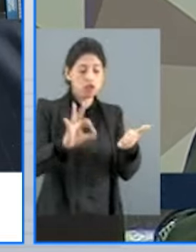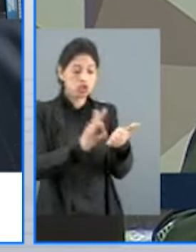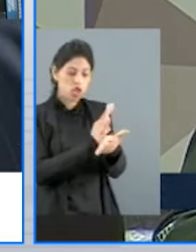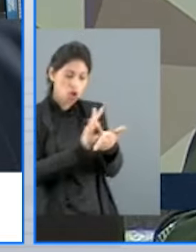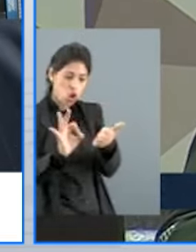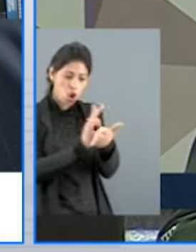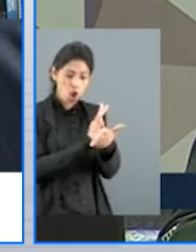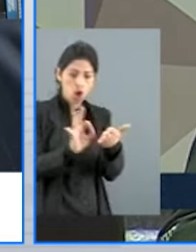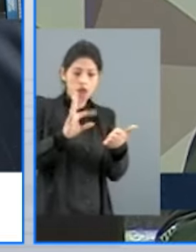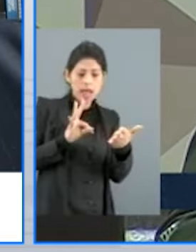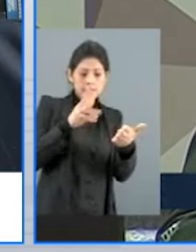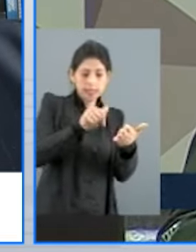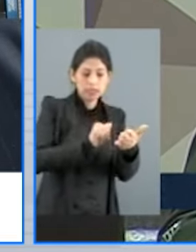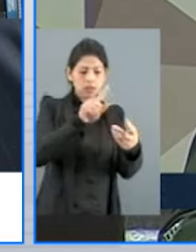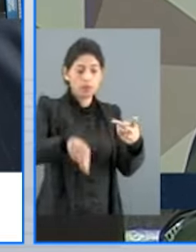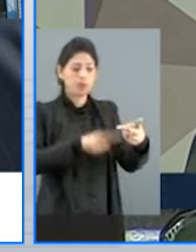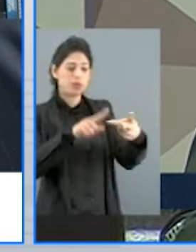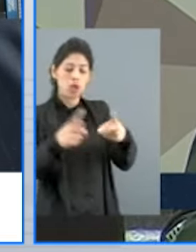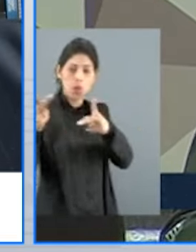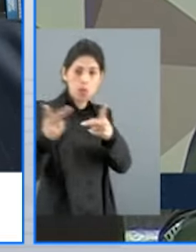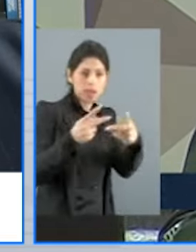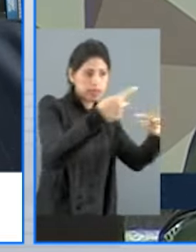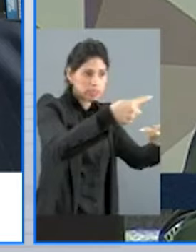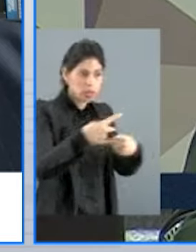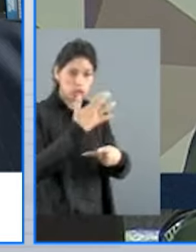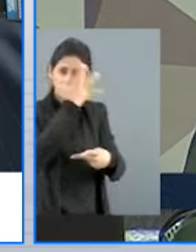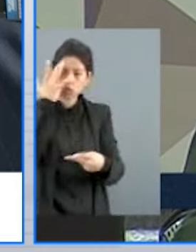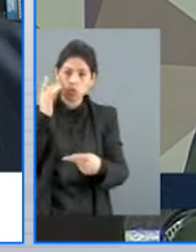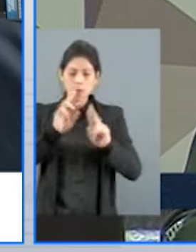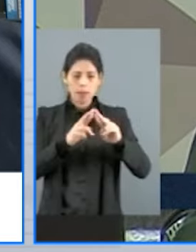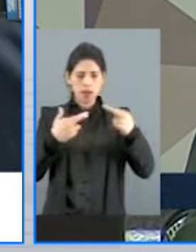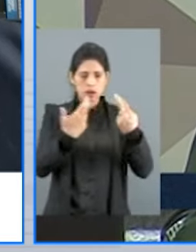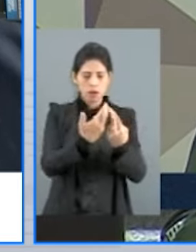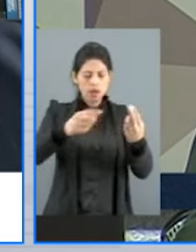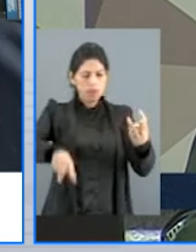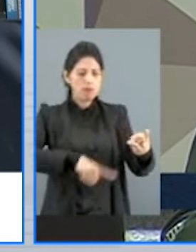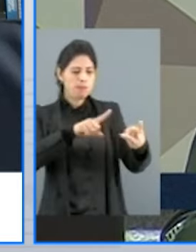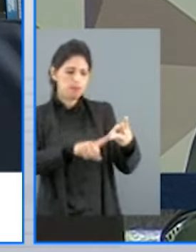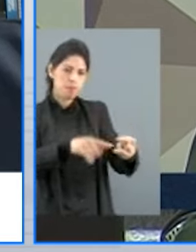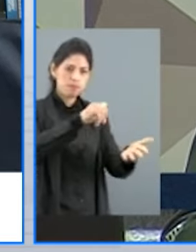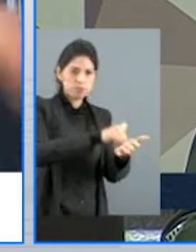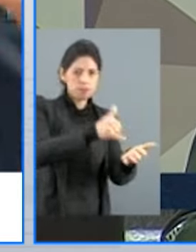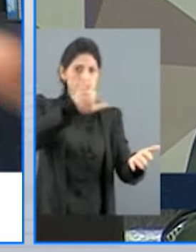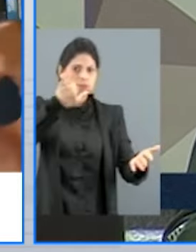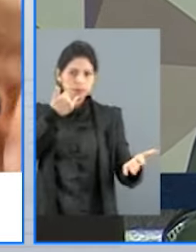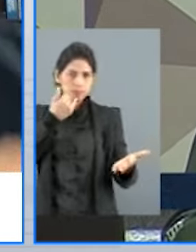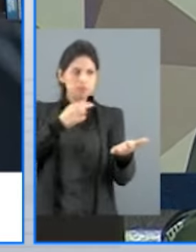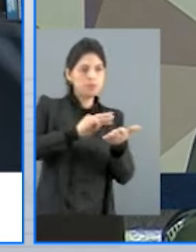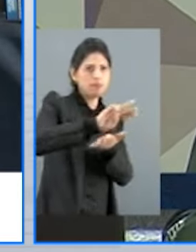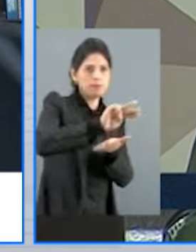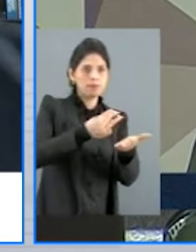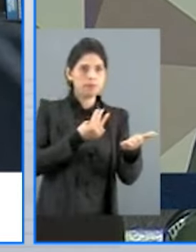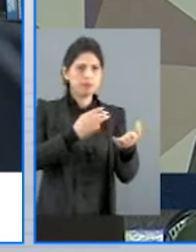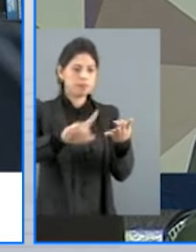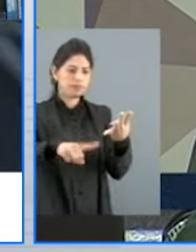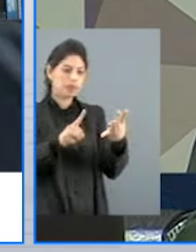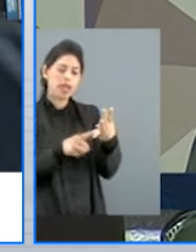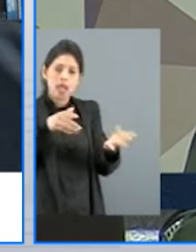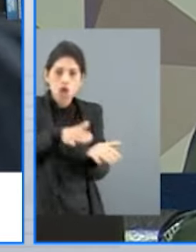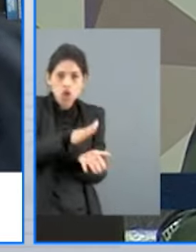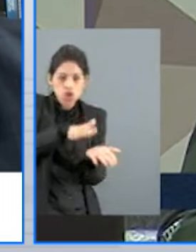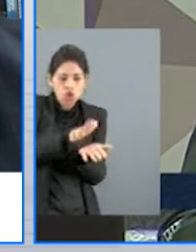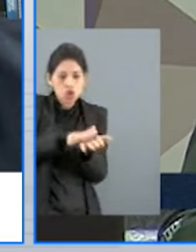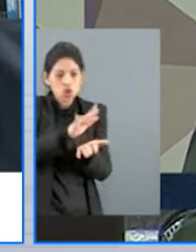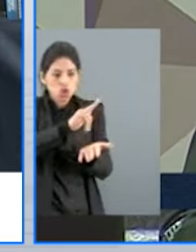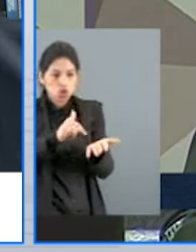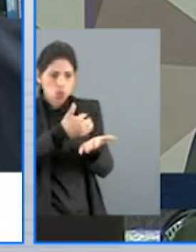agora, essa semana, nós vamos ter que decidir sobre a prisão do deputado aí, do mandante, o possível mandante do crime,